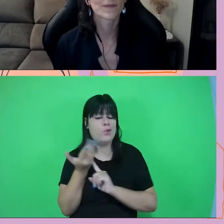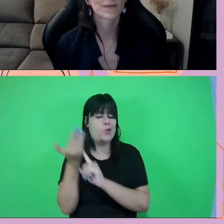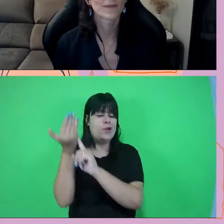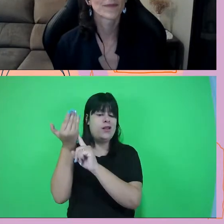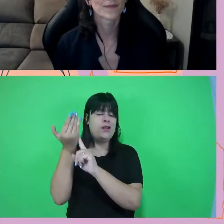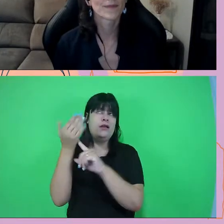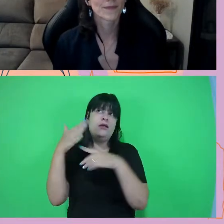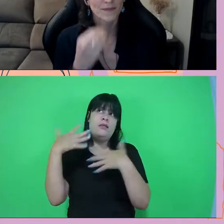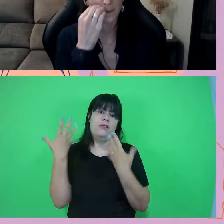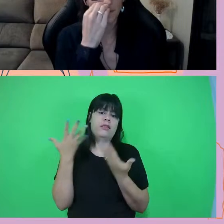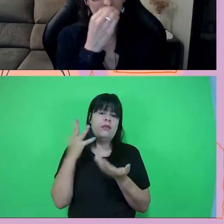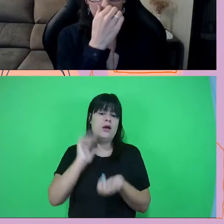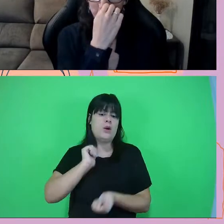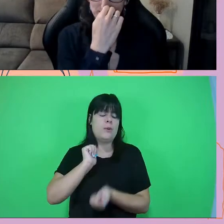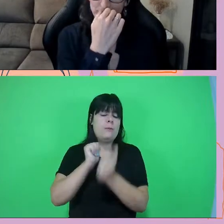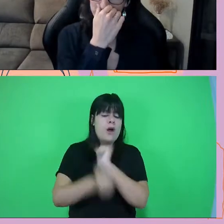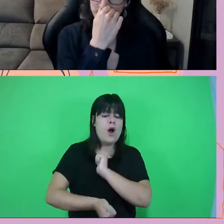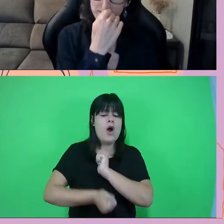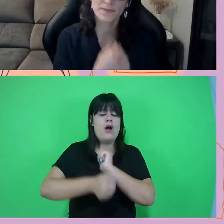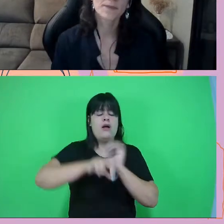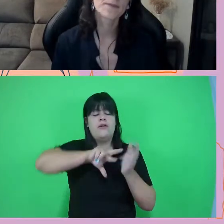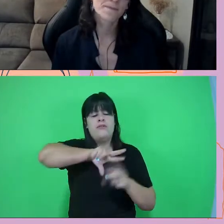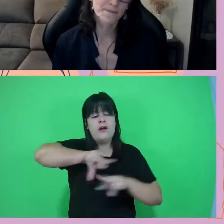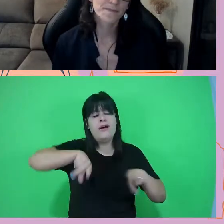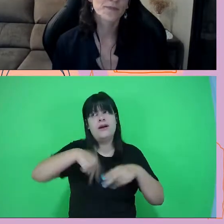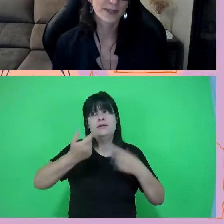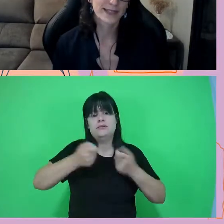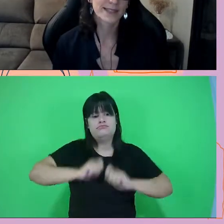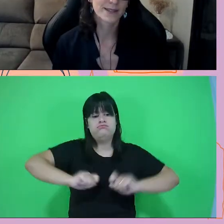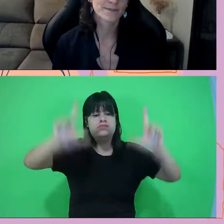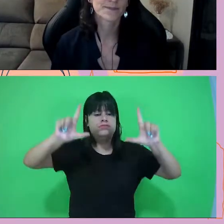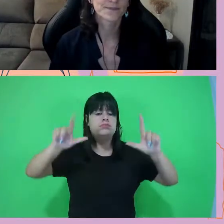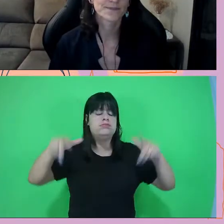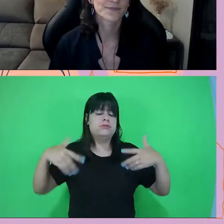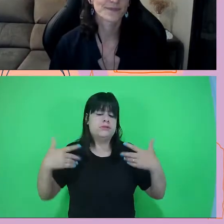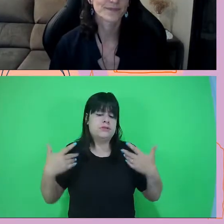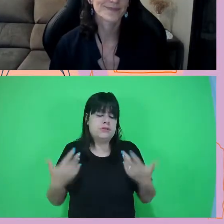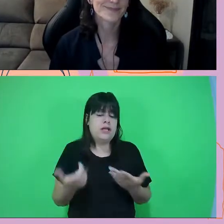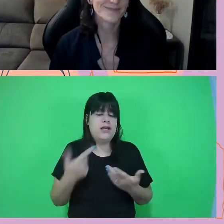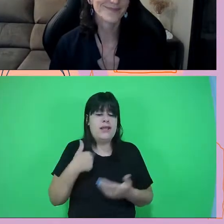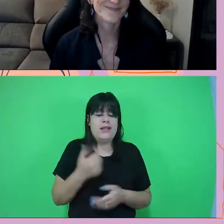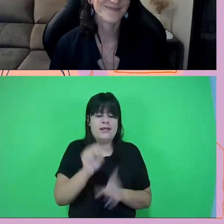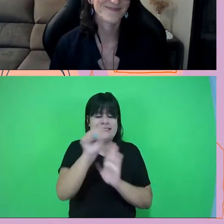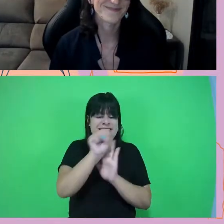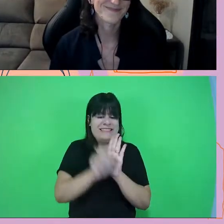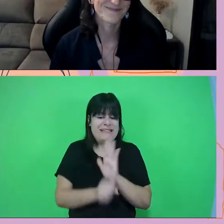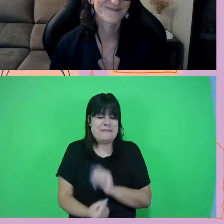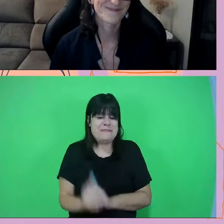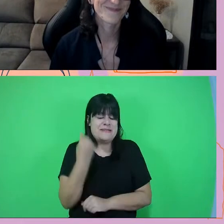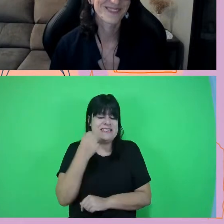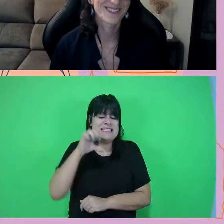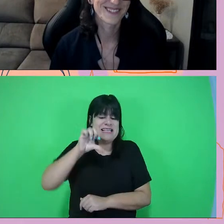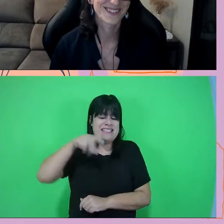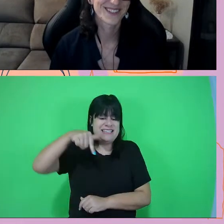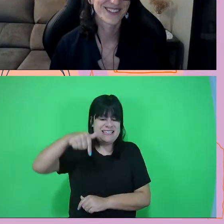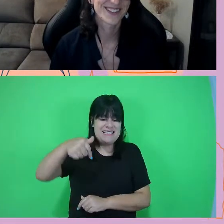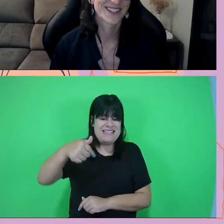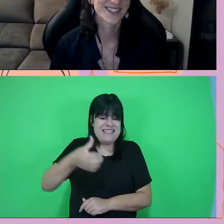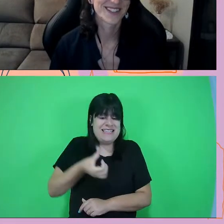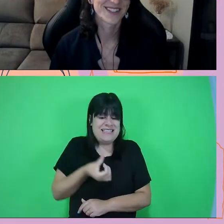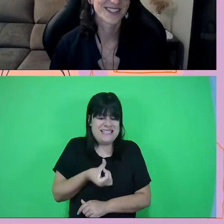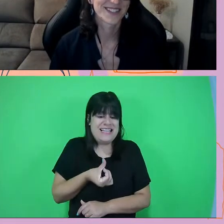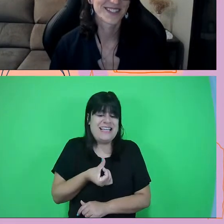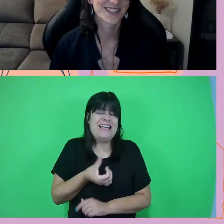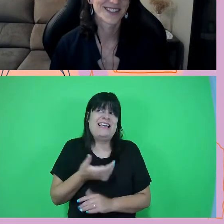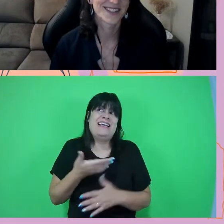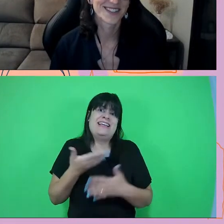as outras modalidades, elas estão mais, né, em evidência. Eu sou do século passado, sou de 1976, então é